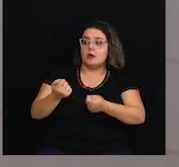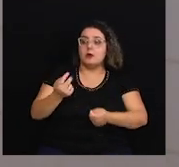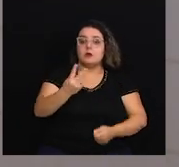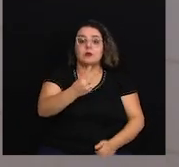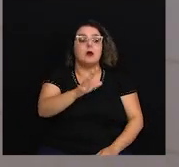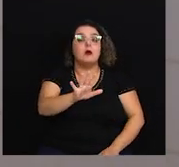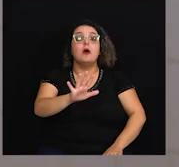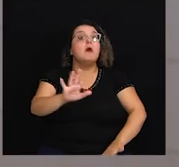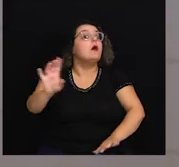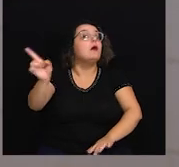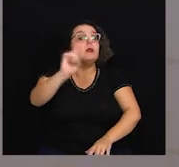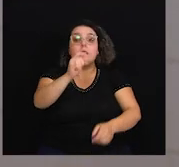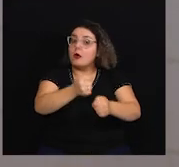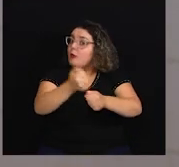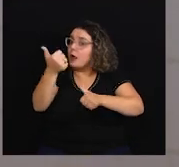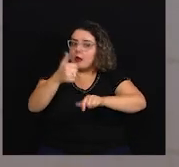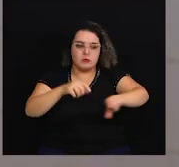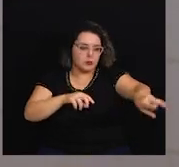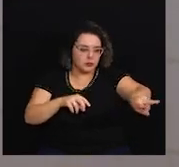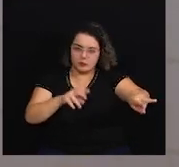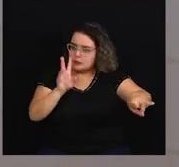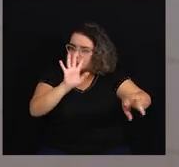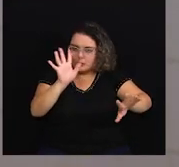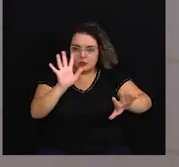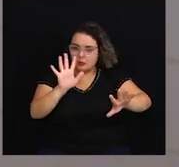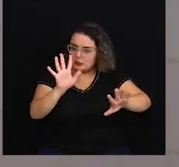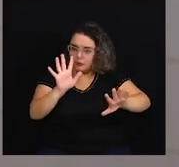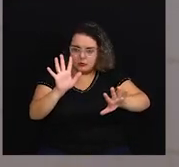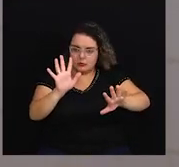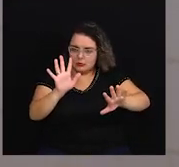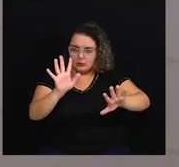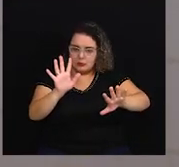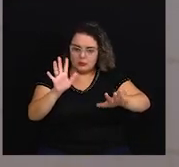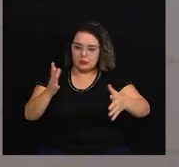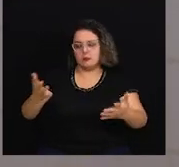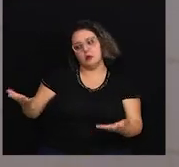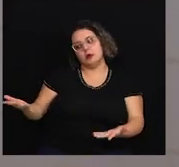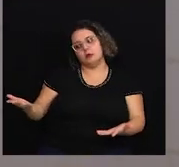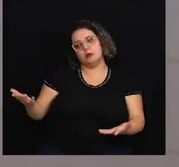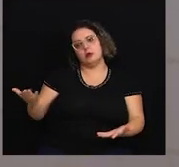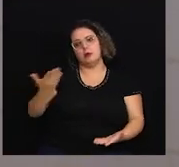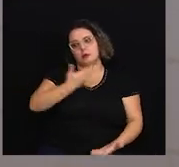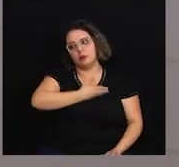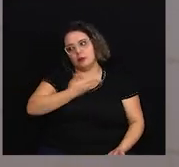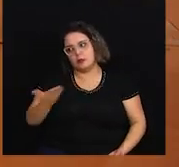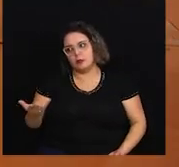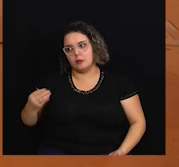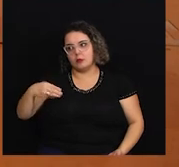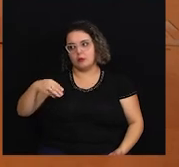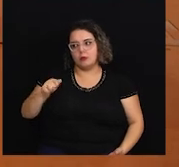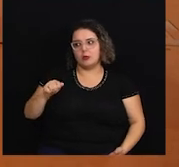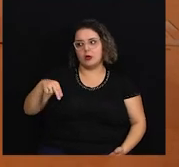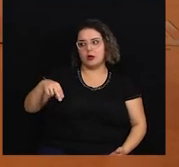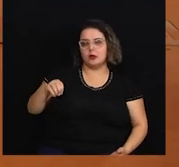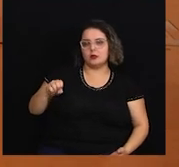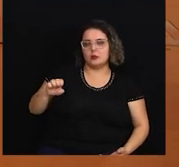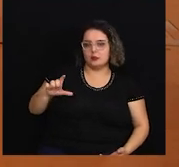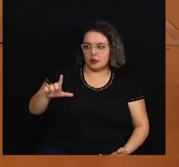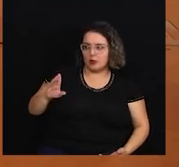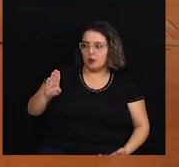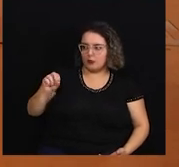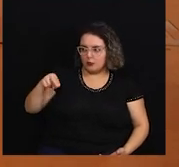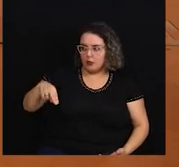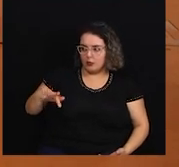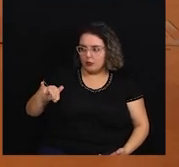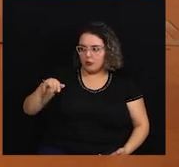duas eu falei eu nem abri as duas em os cara tu vai levar o vir aqui na consideração era o manual Bonfim E por que aconteceu Você tá